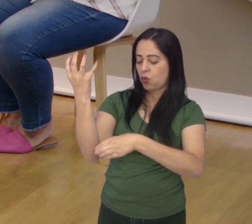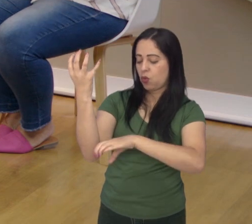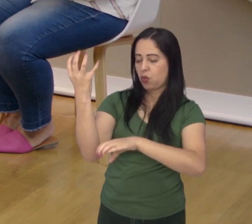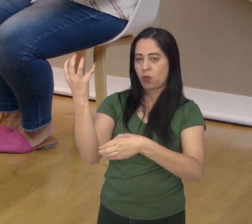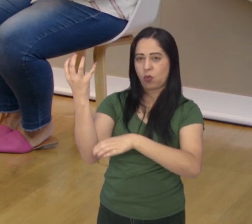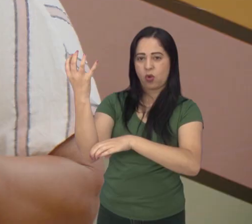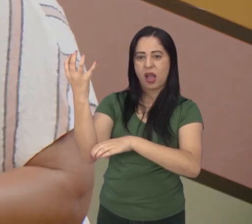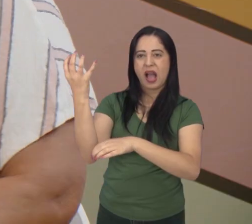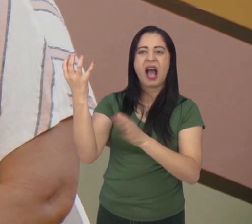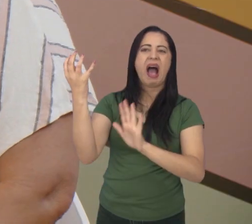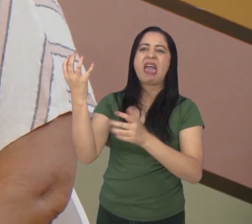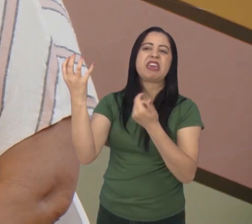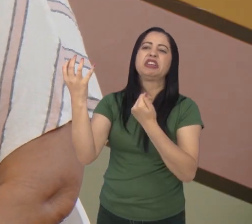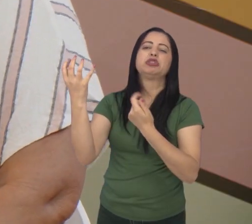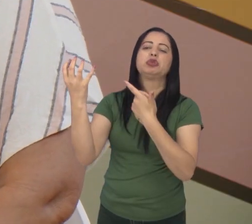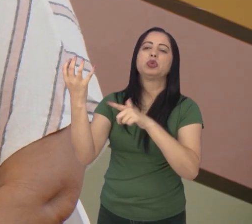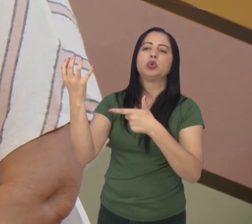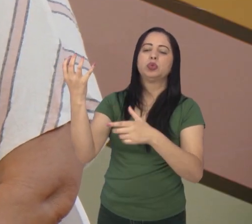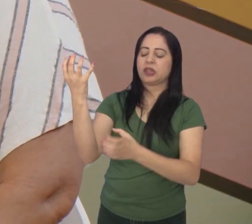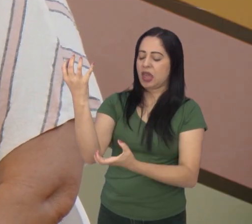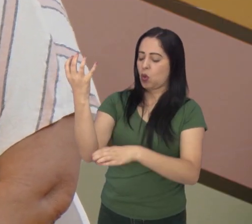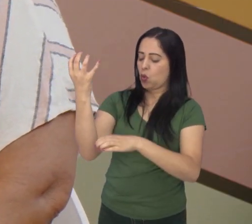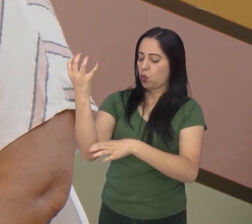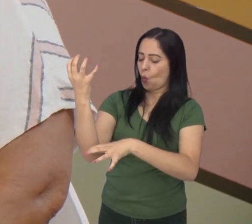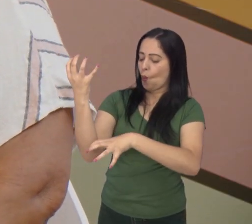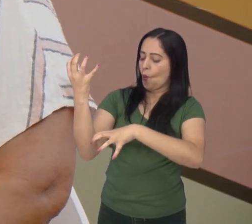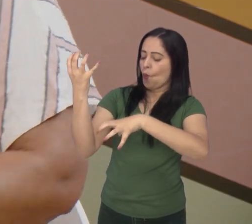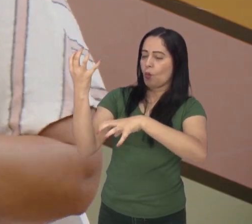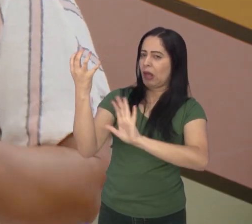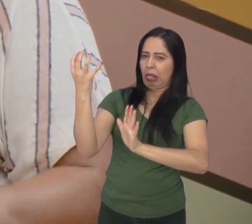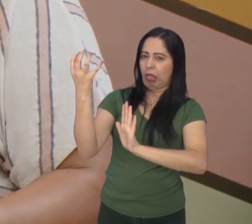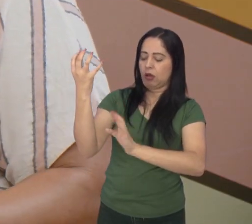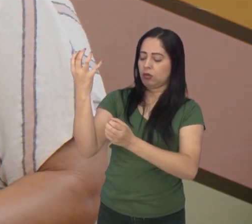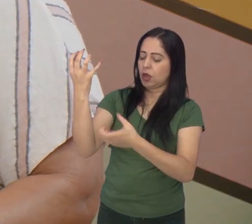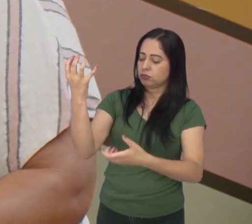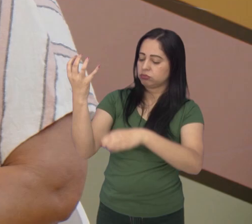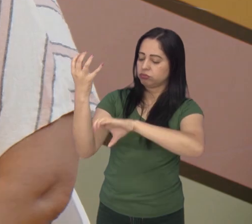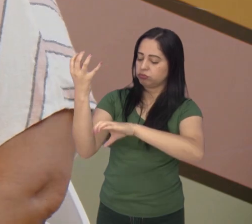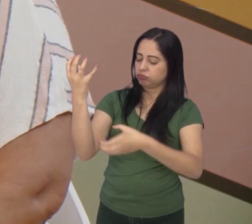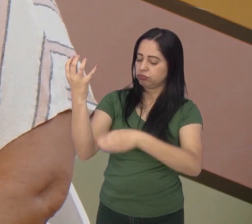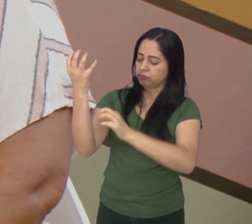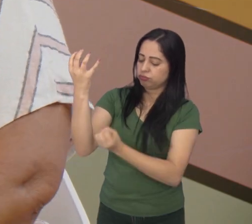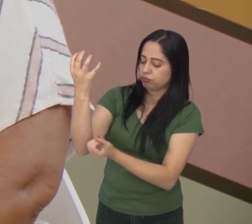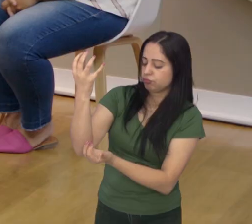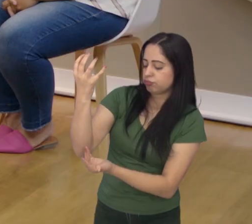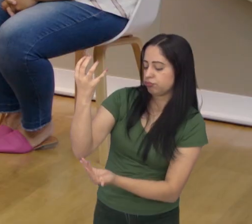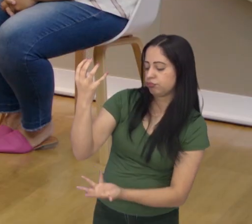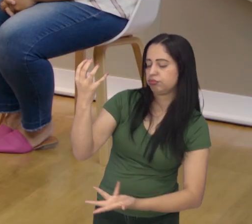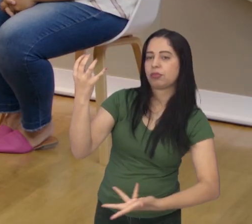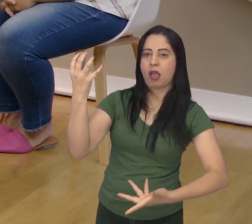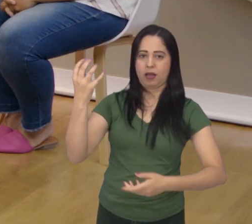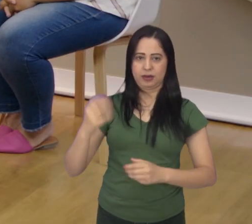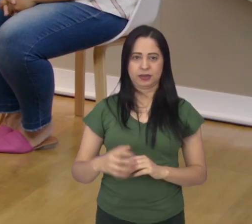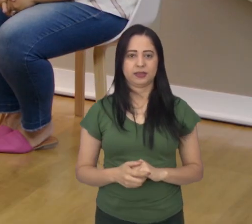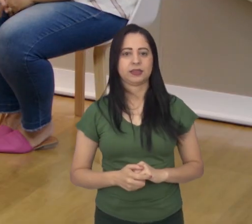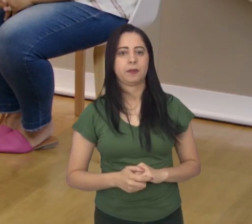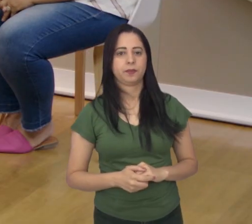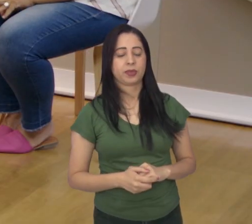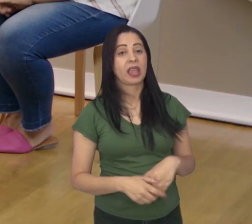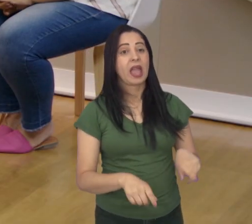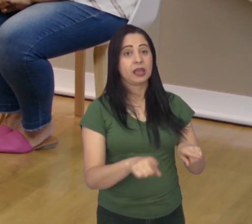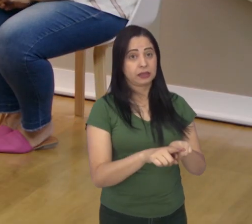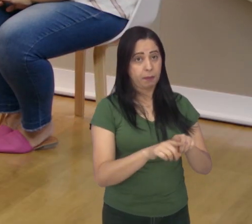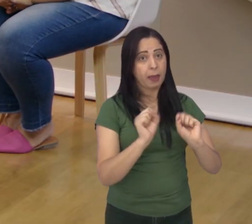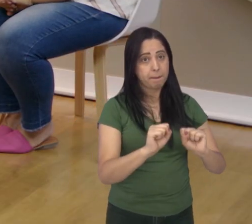ter excesso de água, que vai ocasionar possíveis problemas de fungo, bactéria, né? É possível também cultivar ela